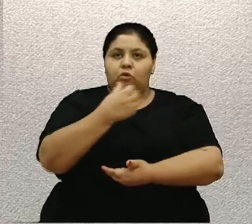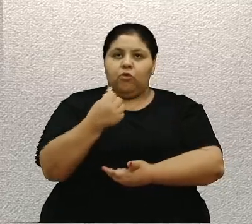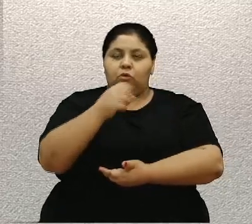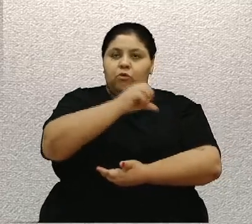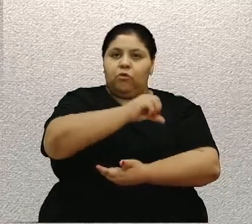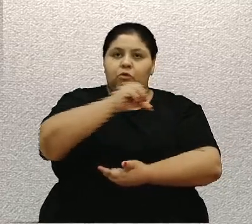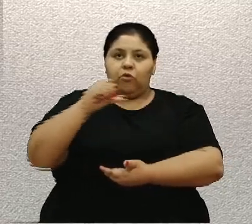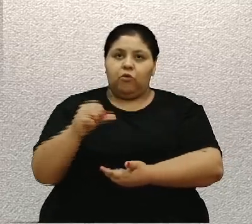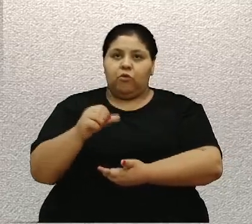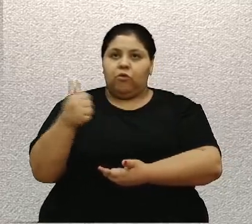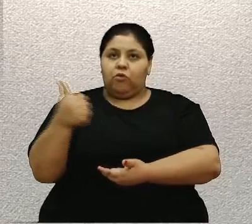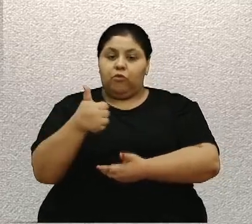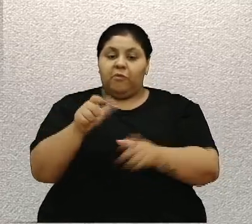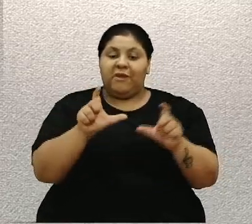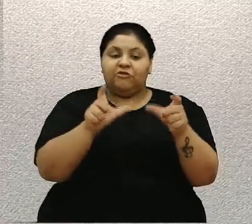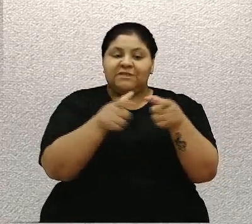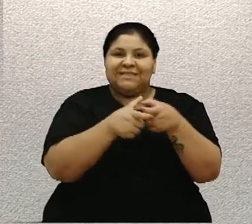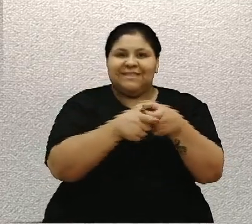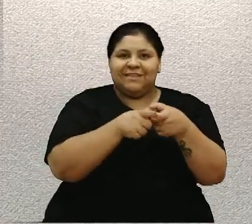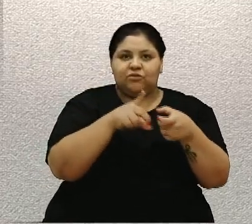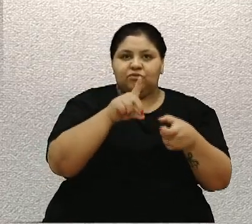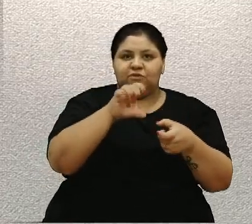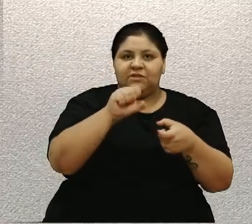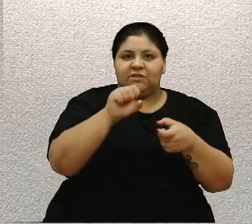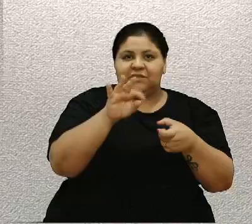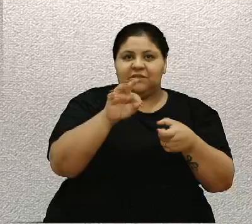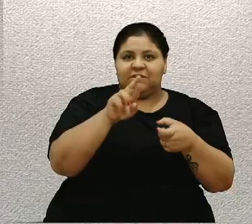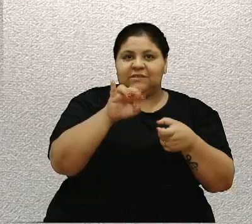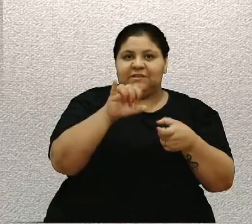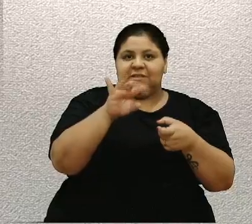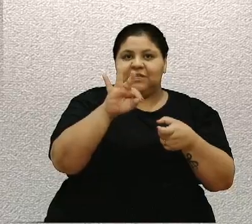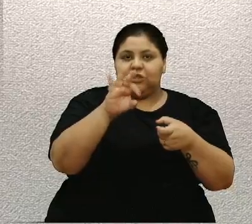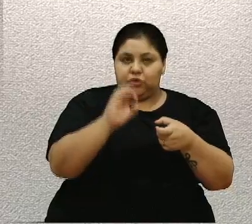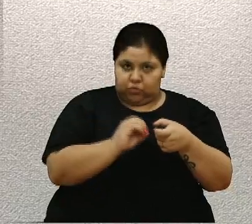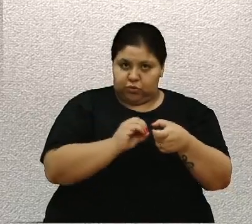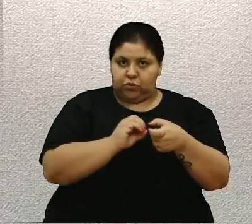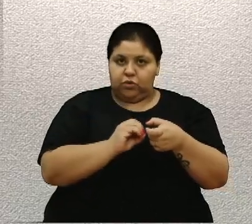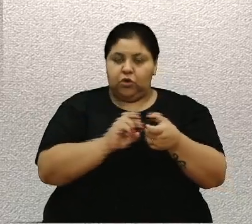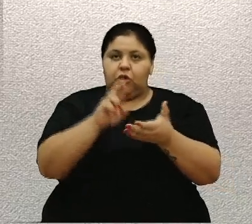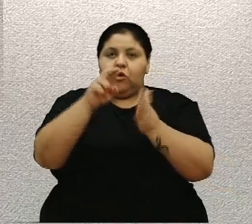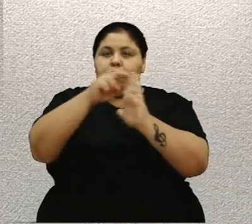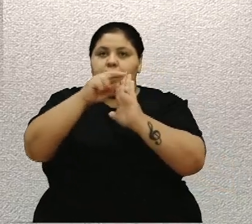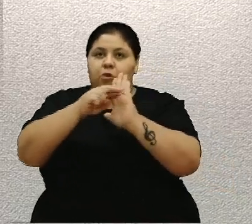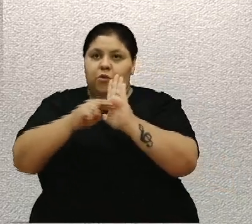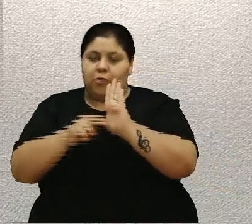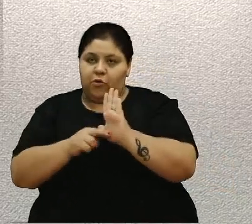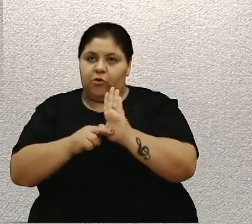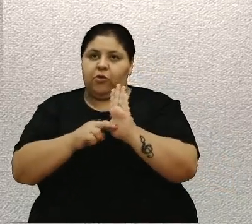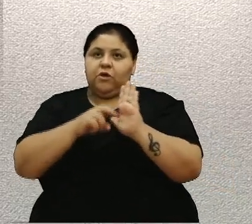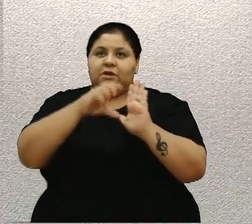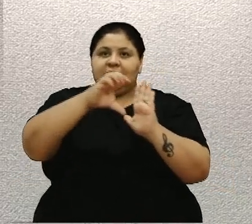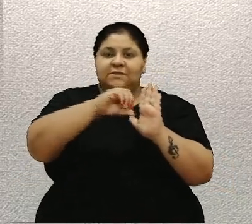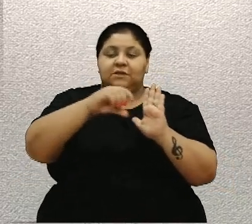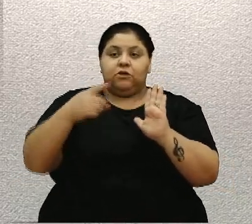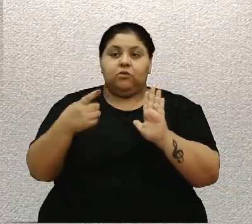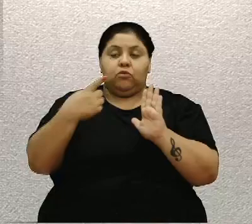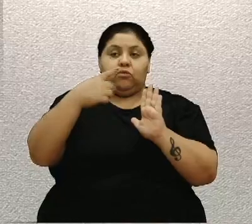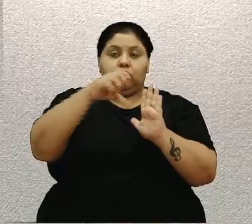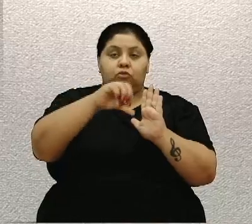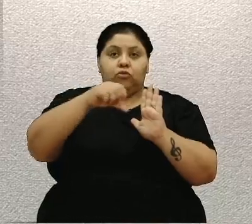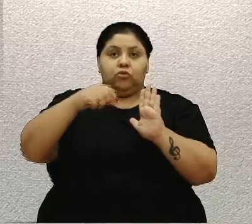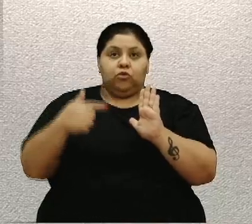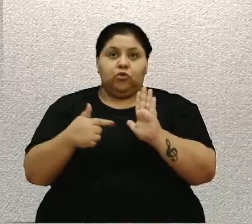51.1699 do 1º Distrito, regularizada pela Instrução Normativa 01/2007, com o nome de